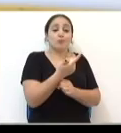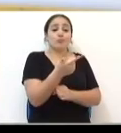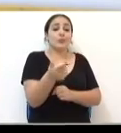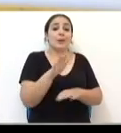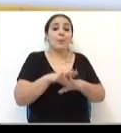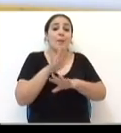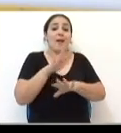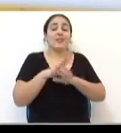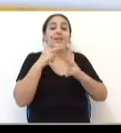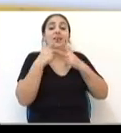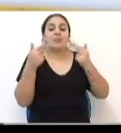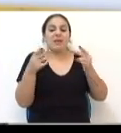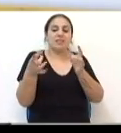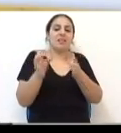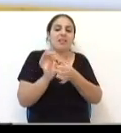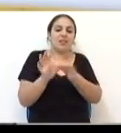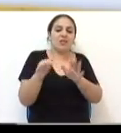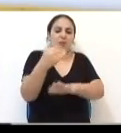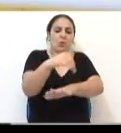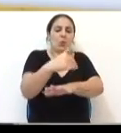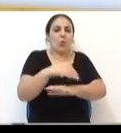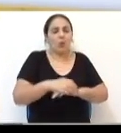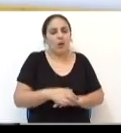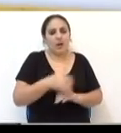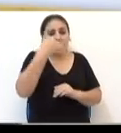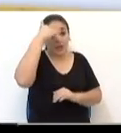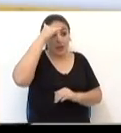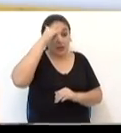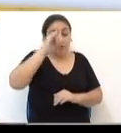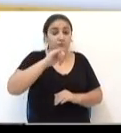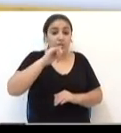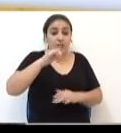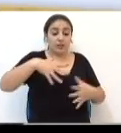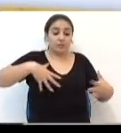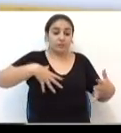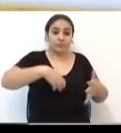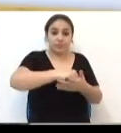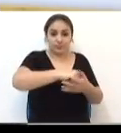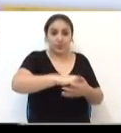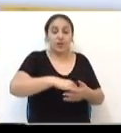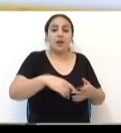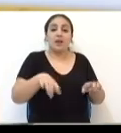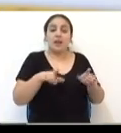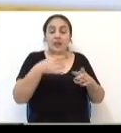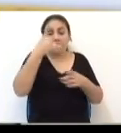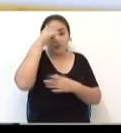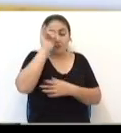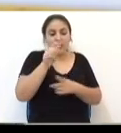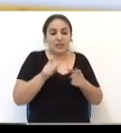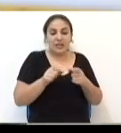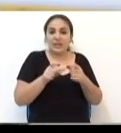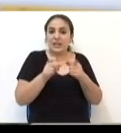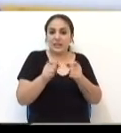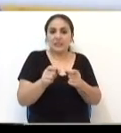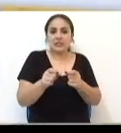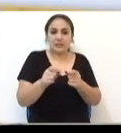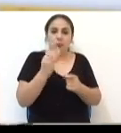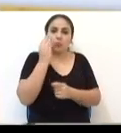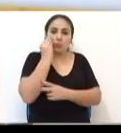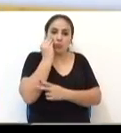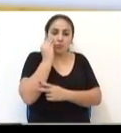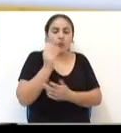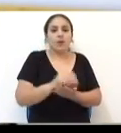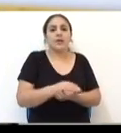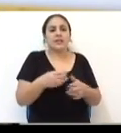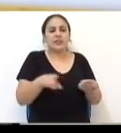vai mais ter animais na rua. Isso evita vários outros problemas, atropelamento, o próprio câncer de mama, o próprio